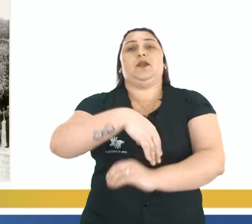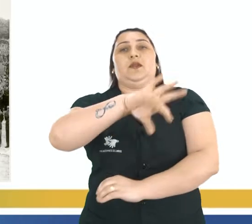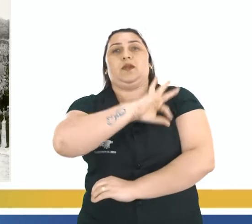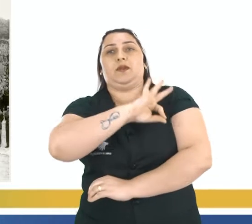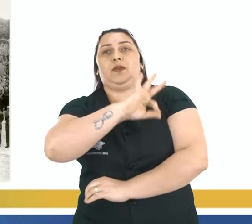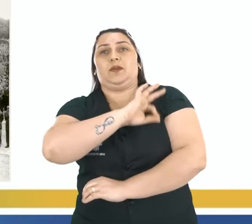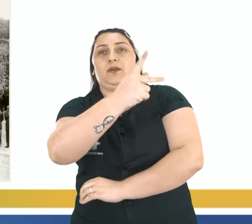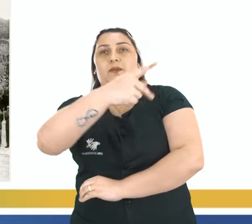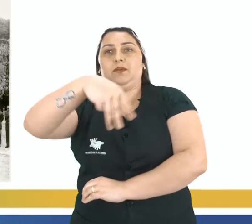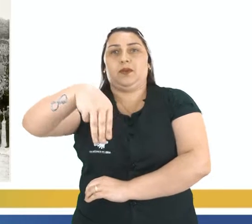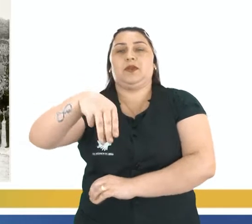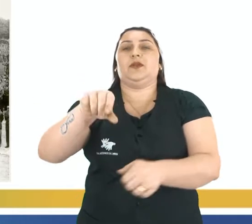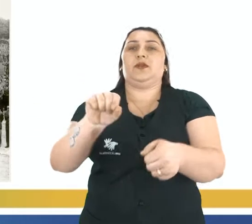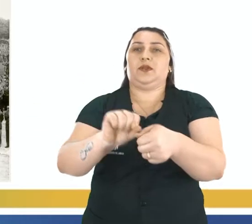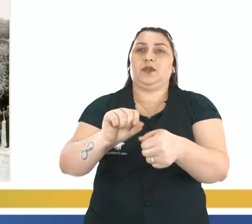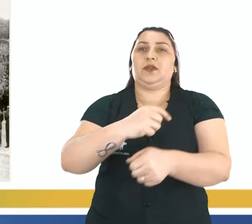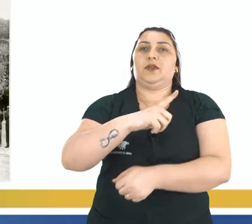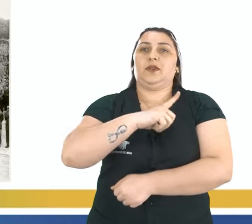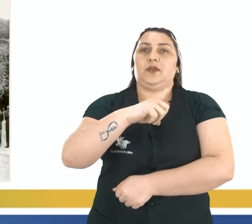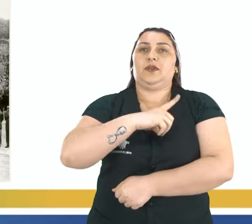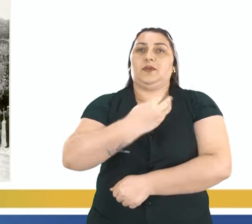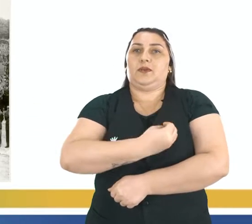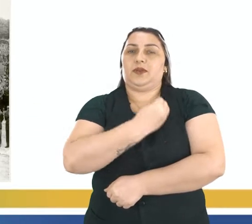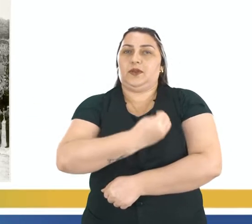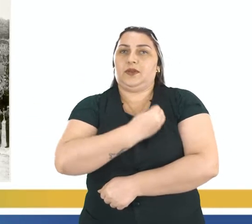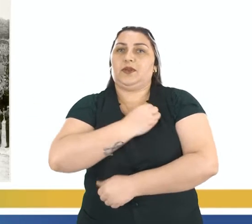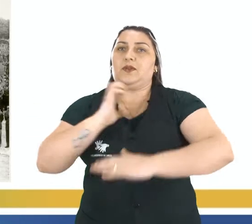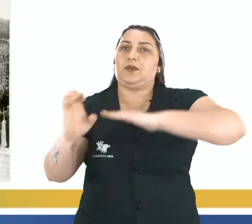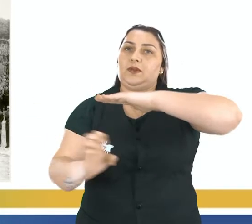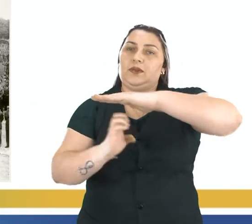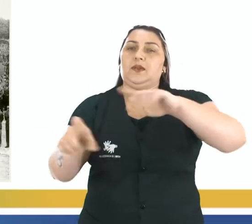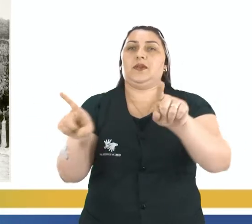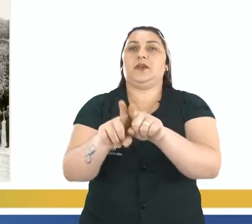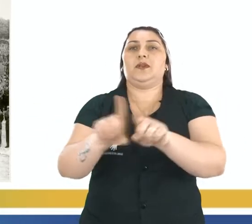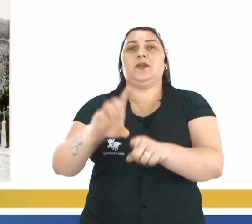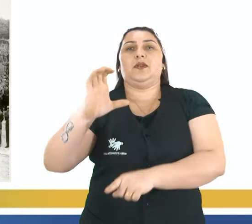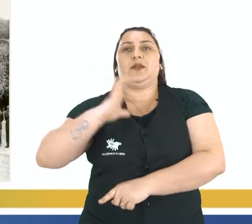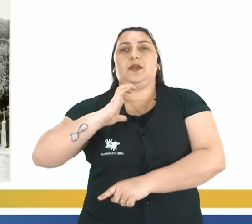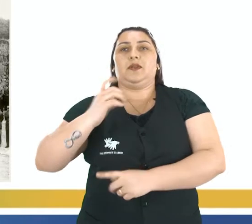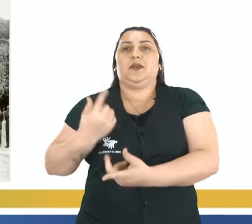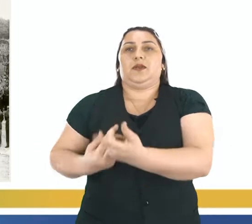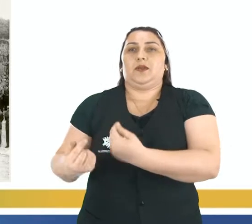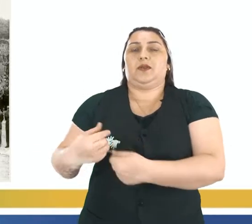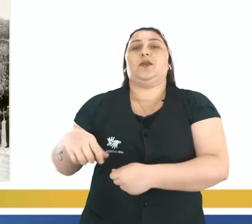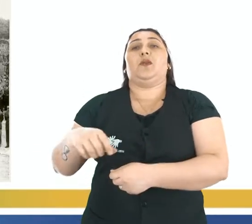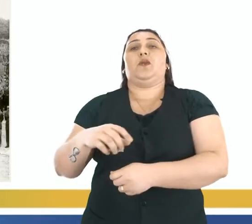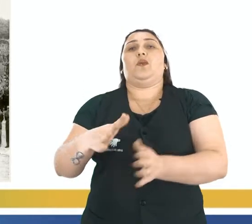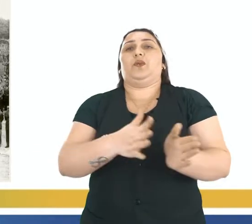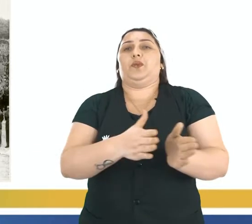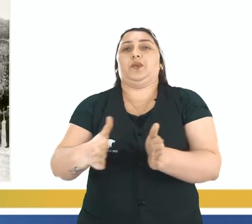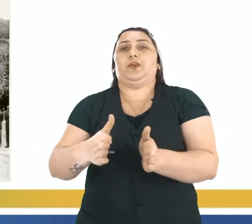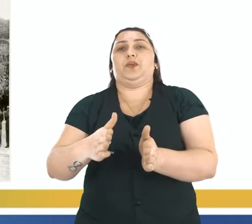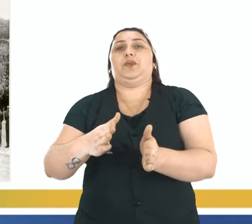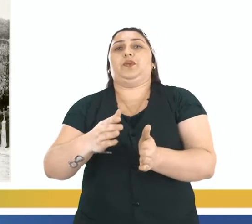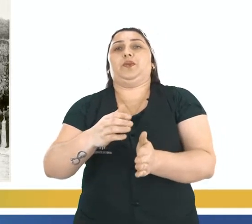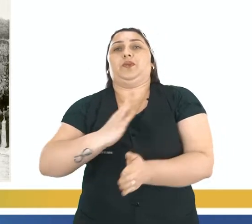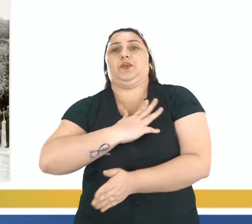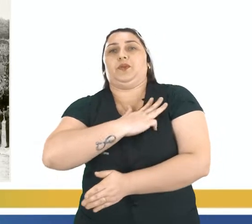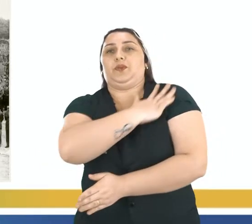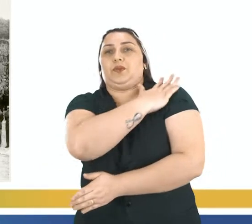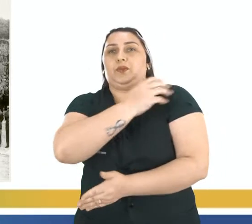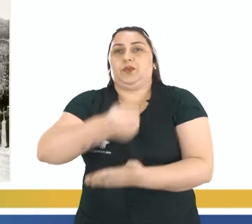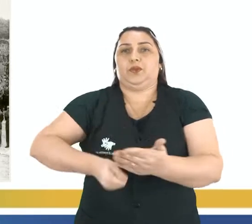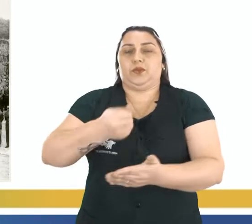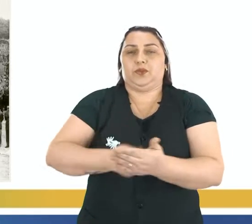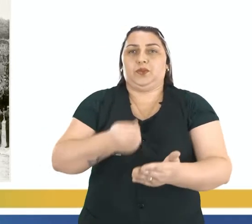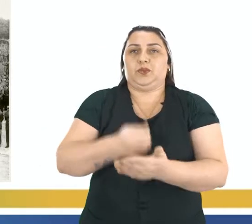participação, principalmente os grandes empresários e a elite econômica do país. O período da ditadura militar foi um dos mais tensos